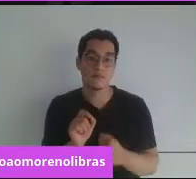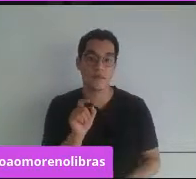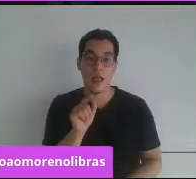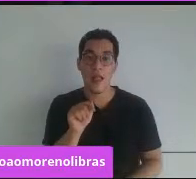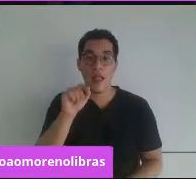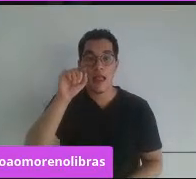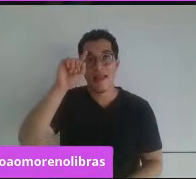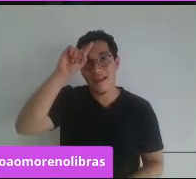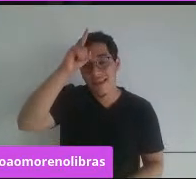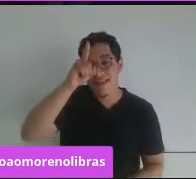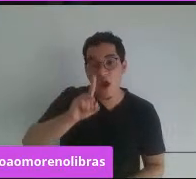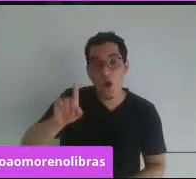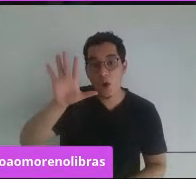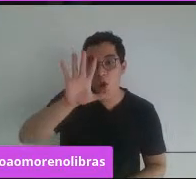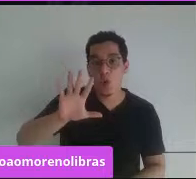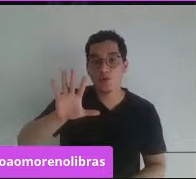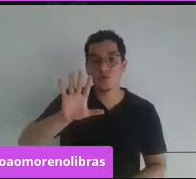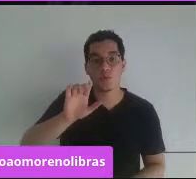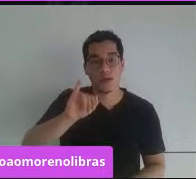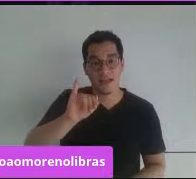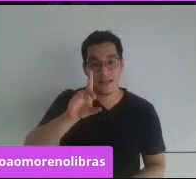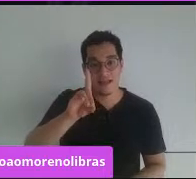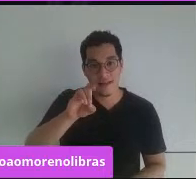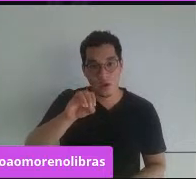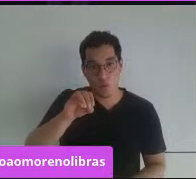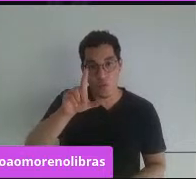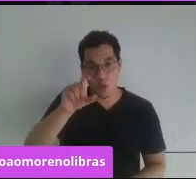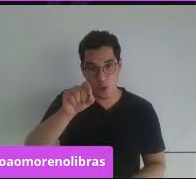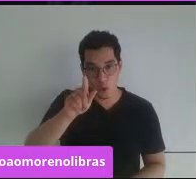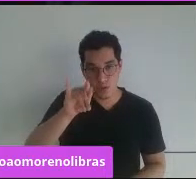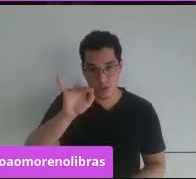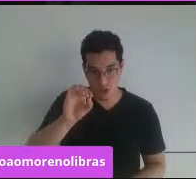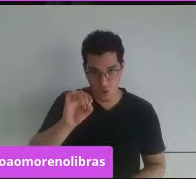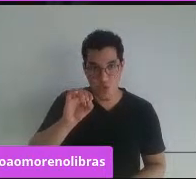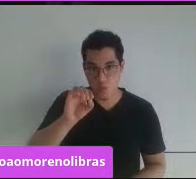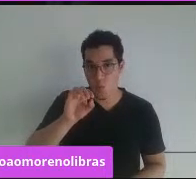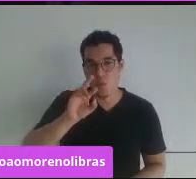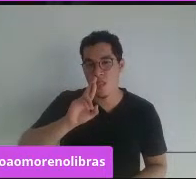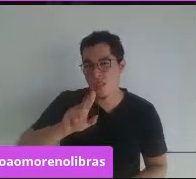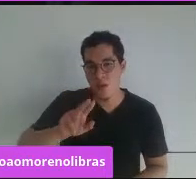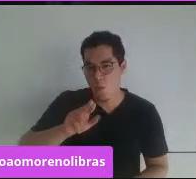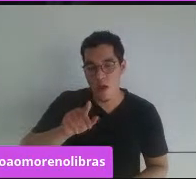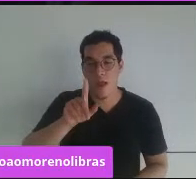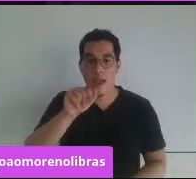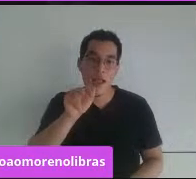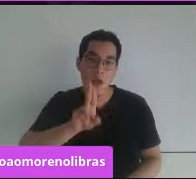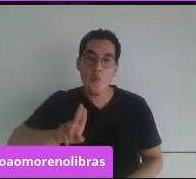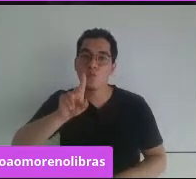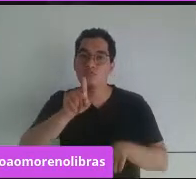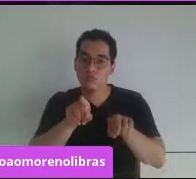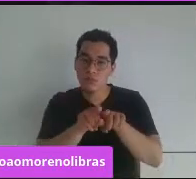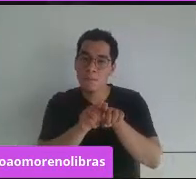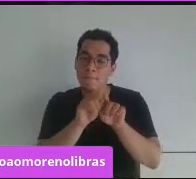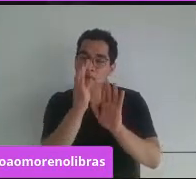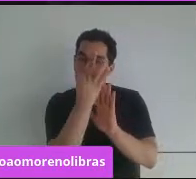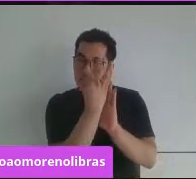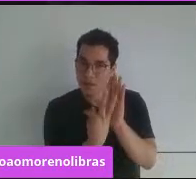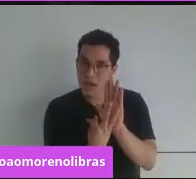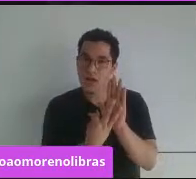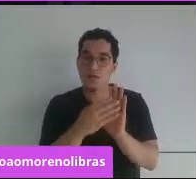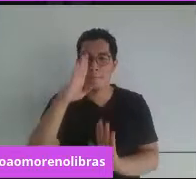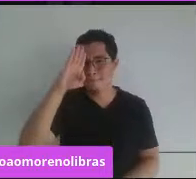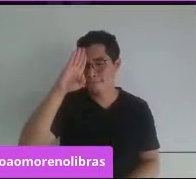ideológica. Aqui eu estou trabalhando mais com essa perspectiva da textualidade, tá certo? E do discurso, porque o discurso